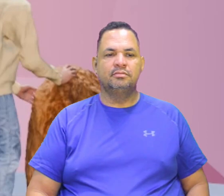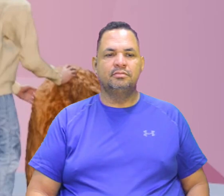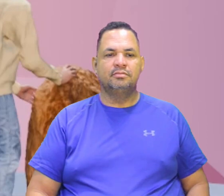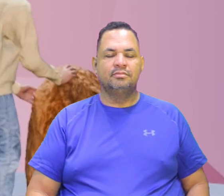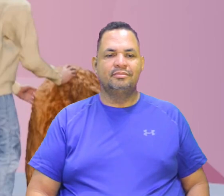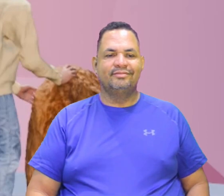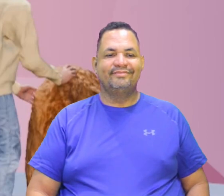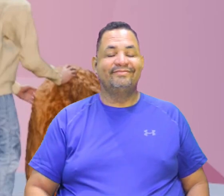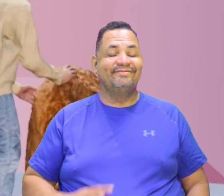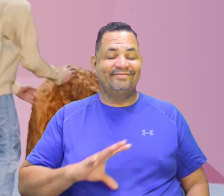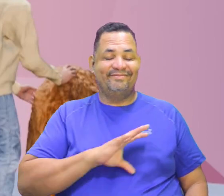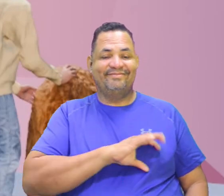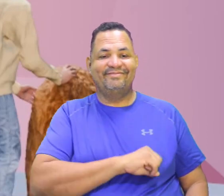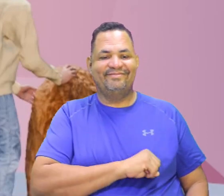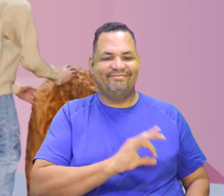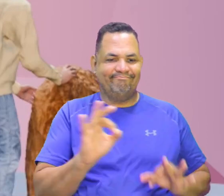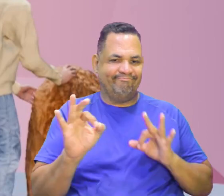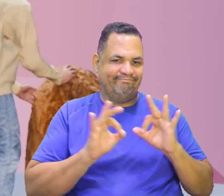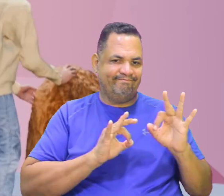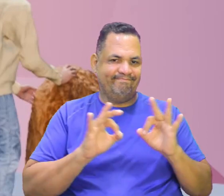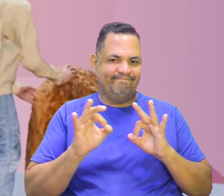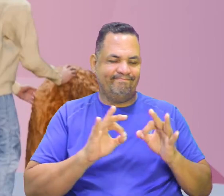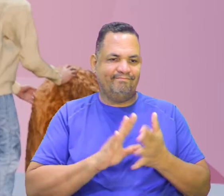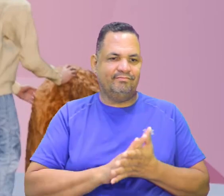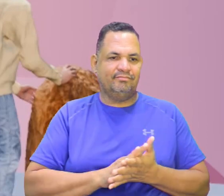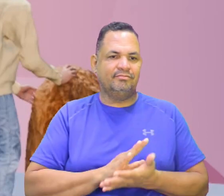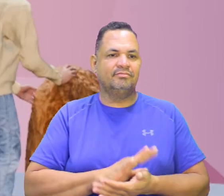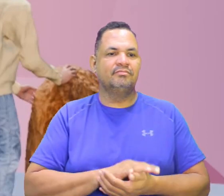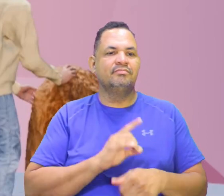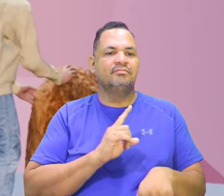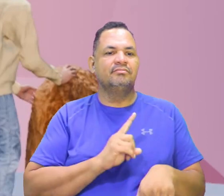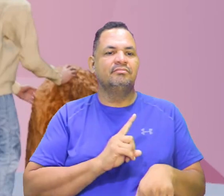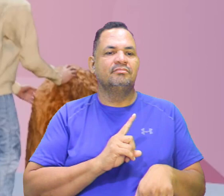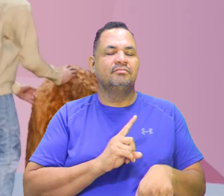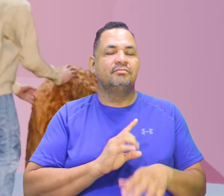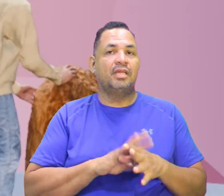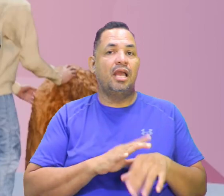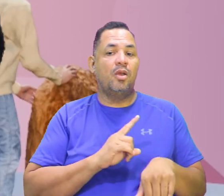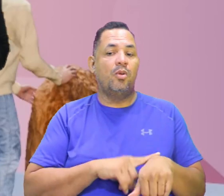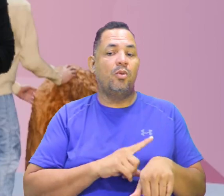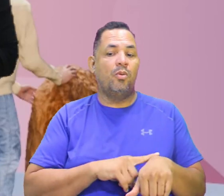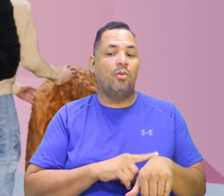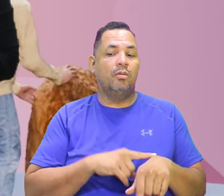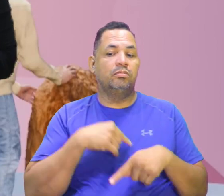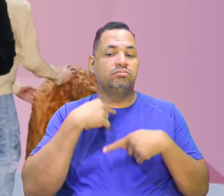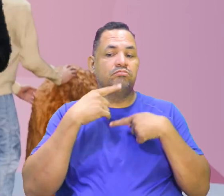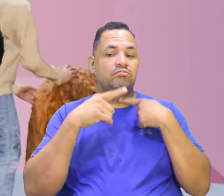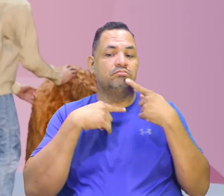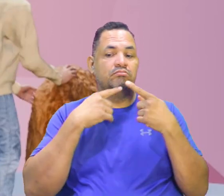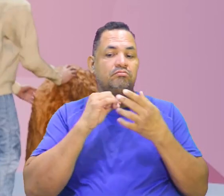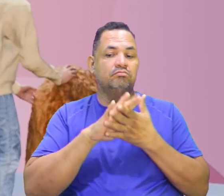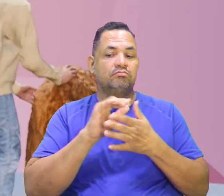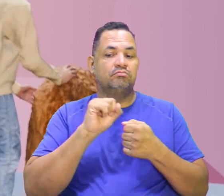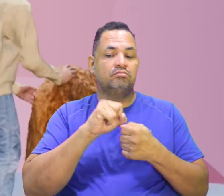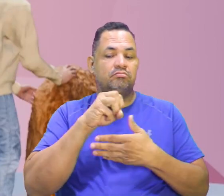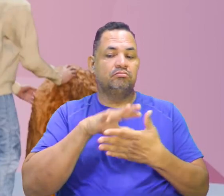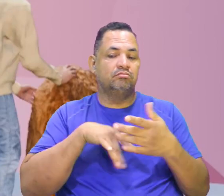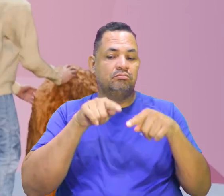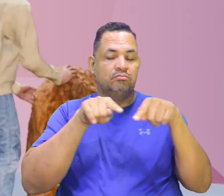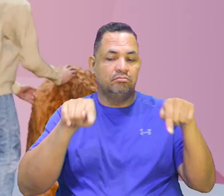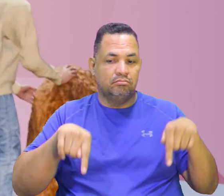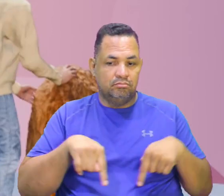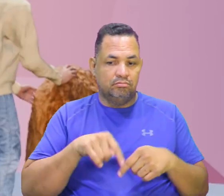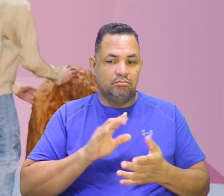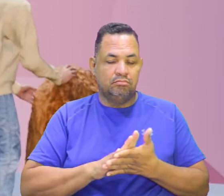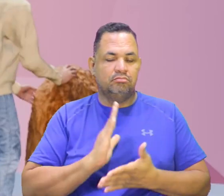E aí, amados? Preparados para o nosso momento do Tirando Dúvida, né? Resolução de atividade de sala.